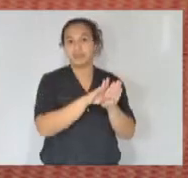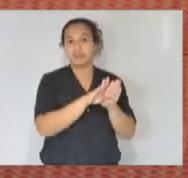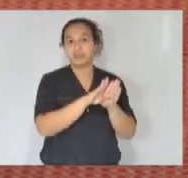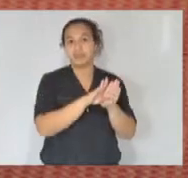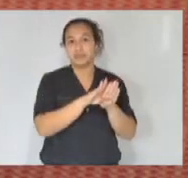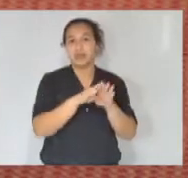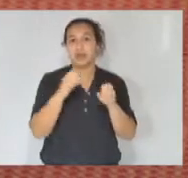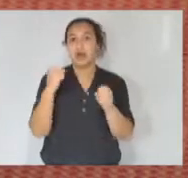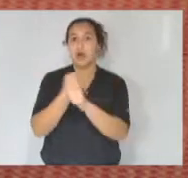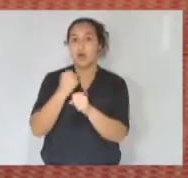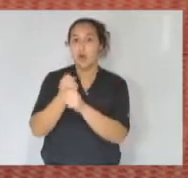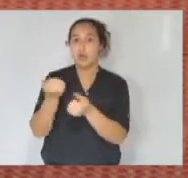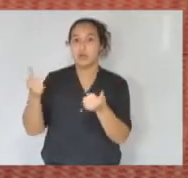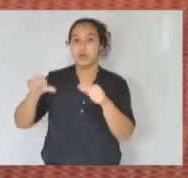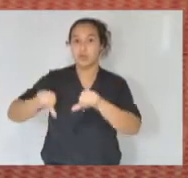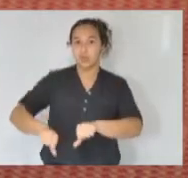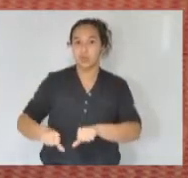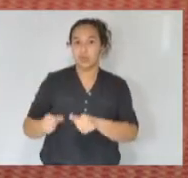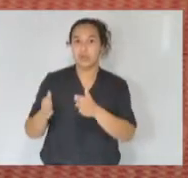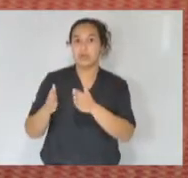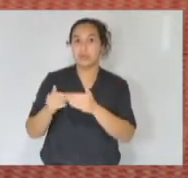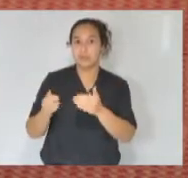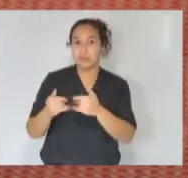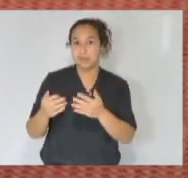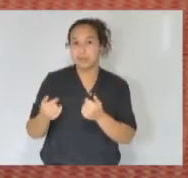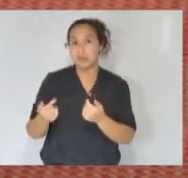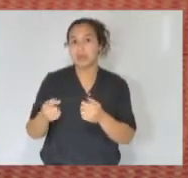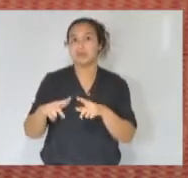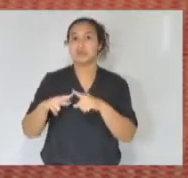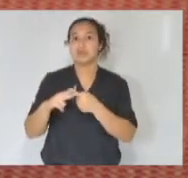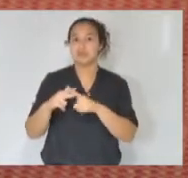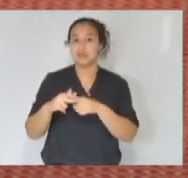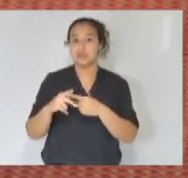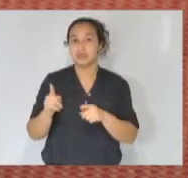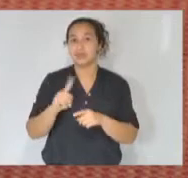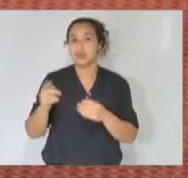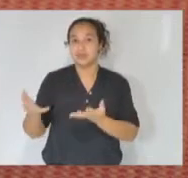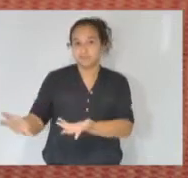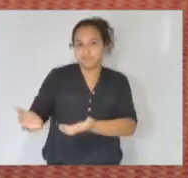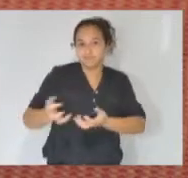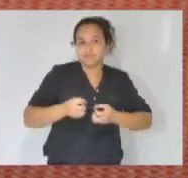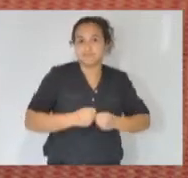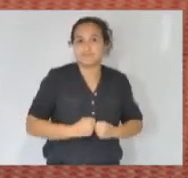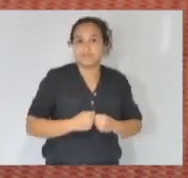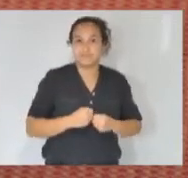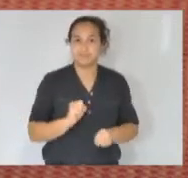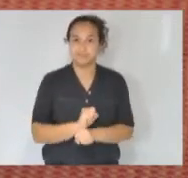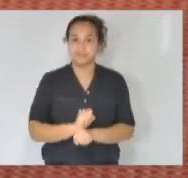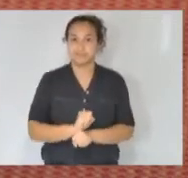mamógrafo estragou? Qual que é a solução? Comprar outro? Consertar? Não, recolhe.